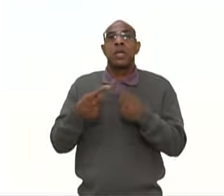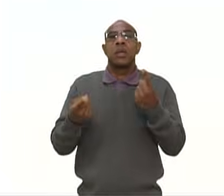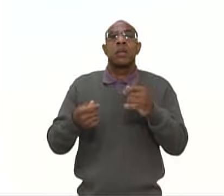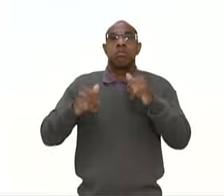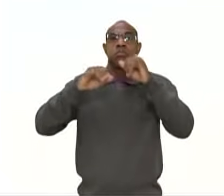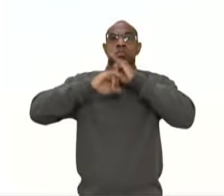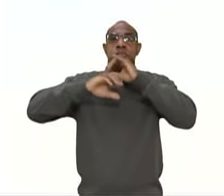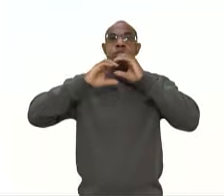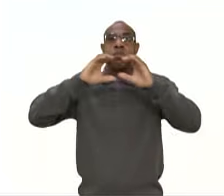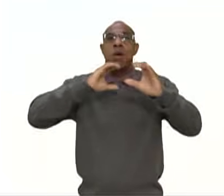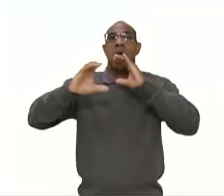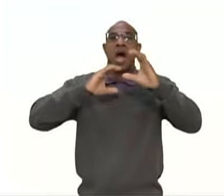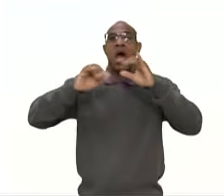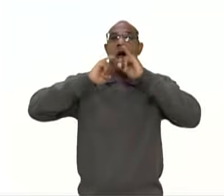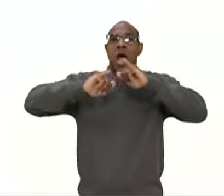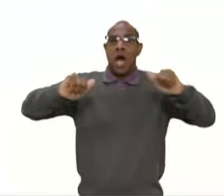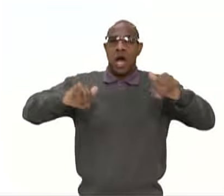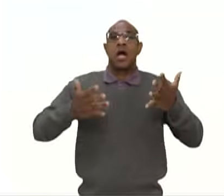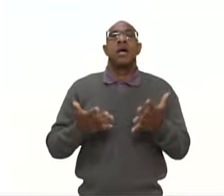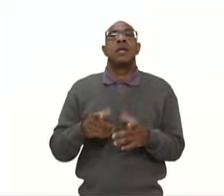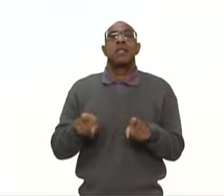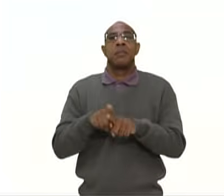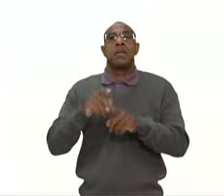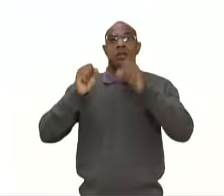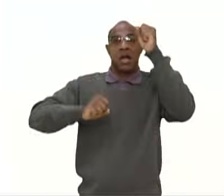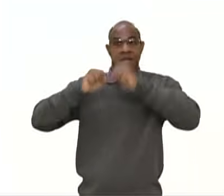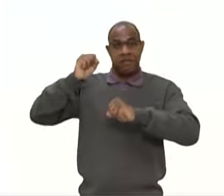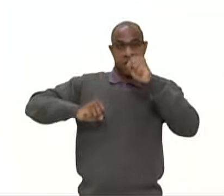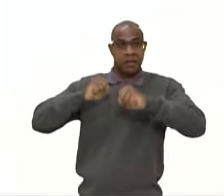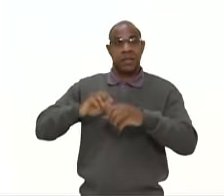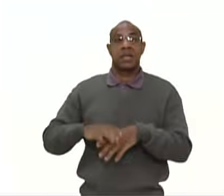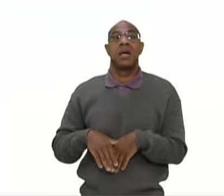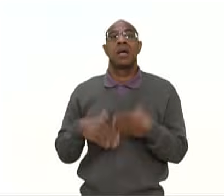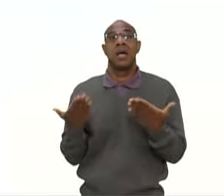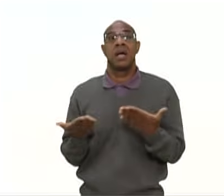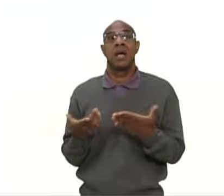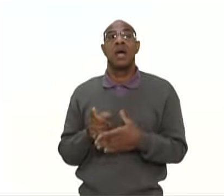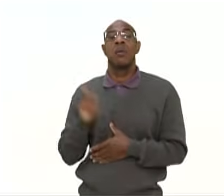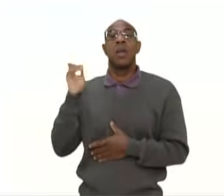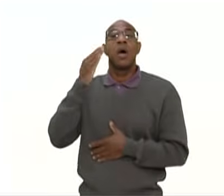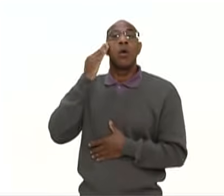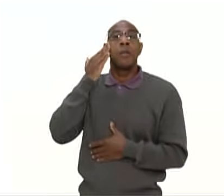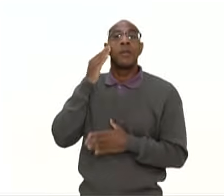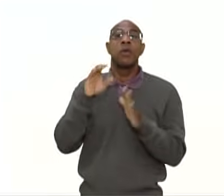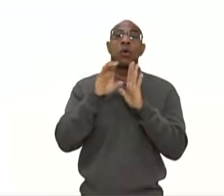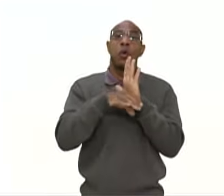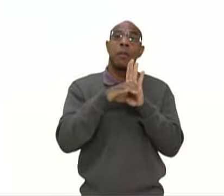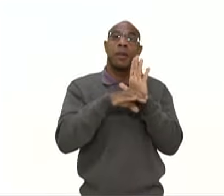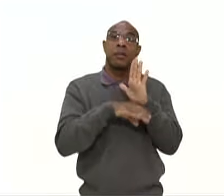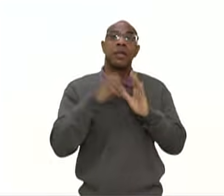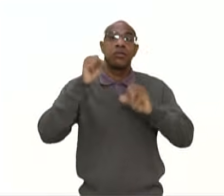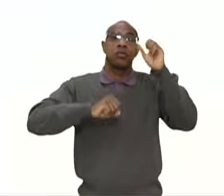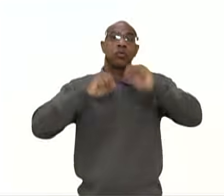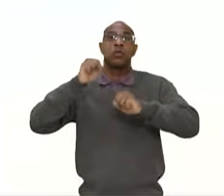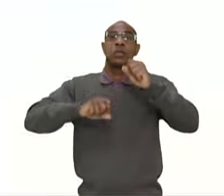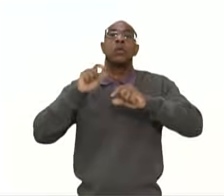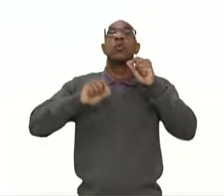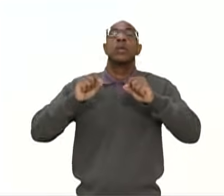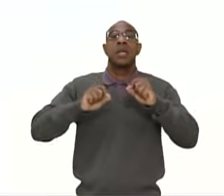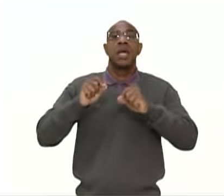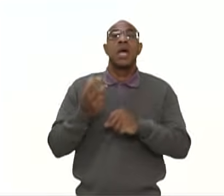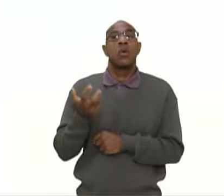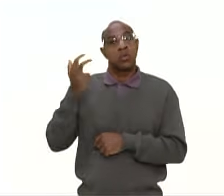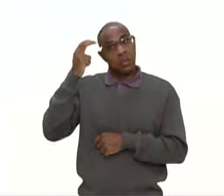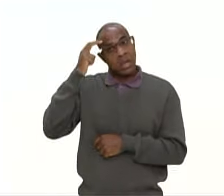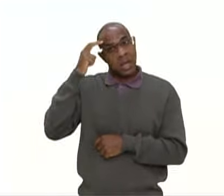massa e da indústria do entretenimento. Um ponto decisivo para a compreensão do conceito de indústria cultural é a questão da